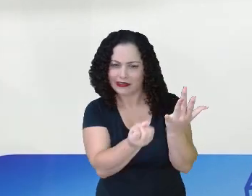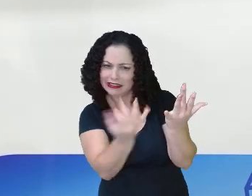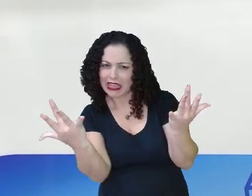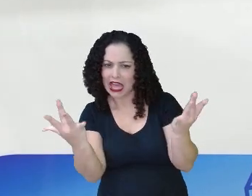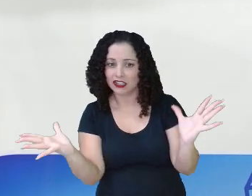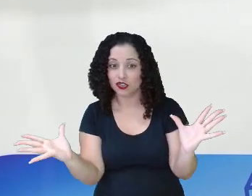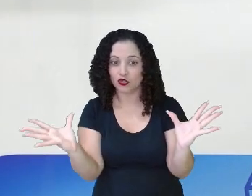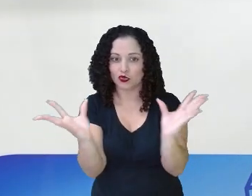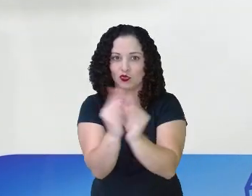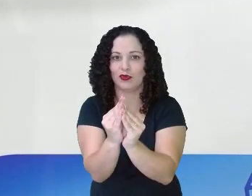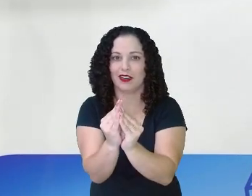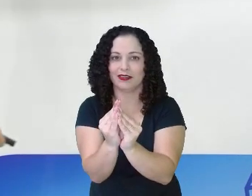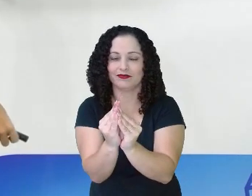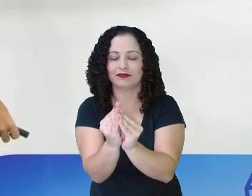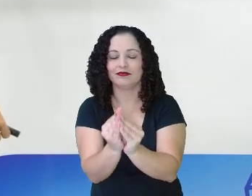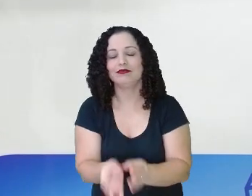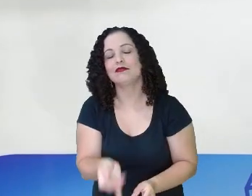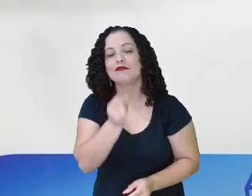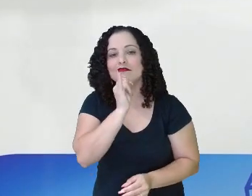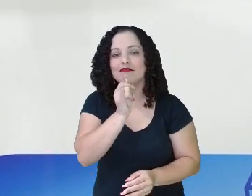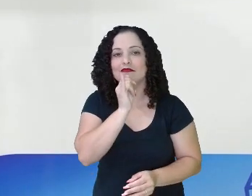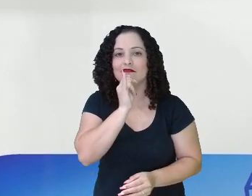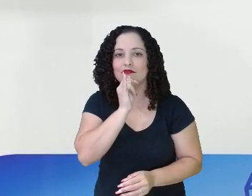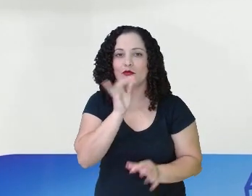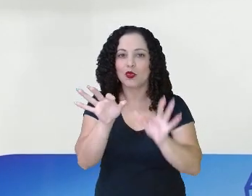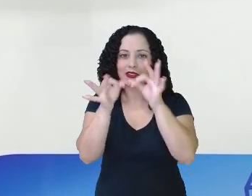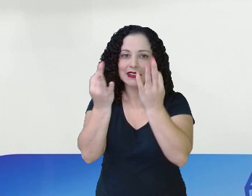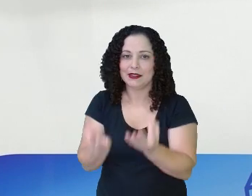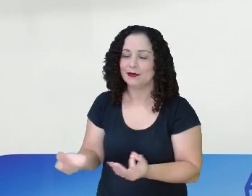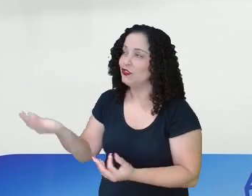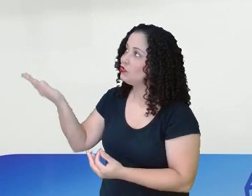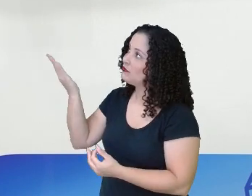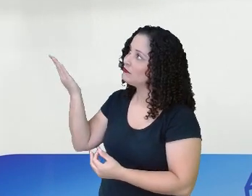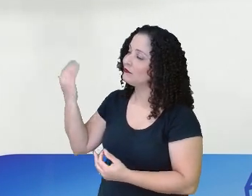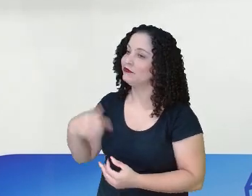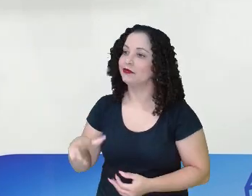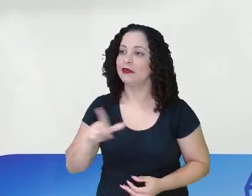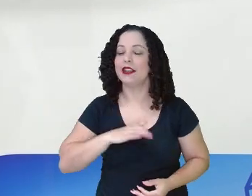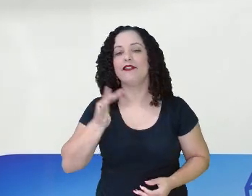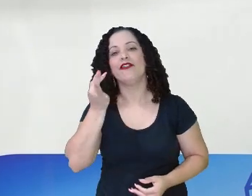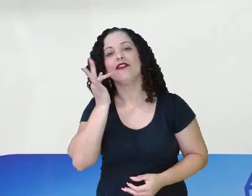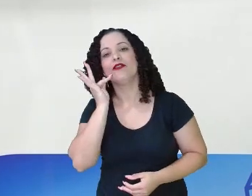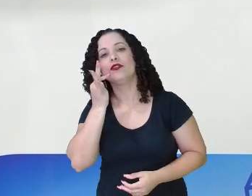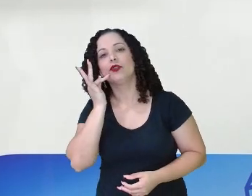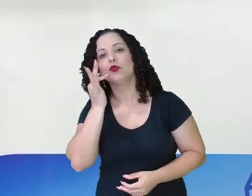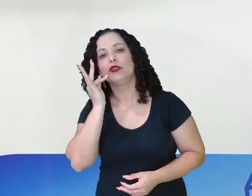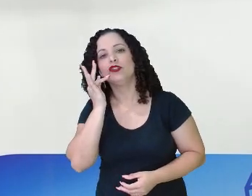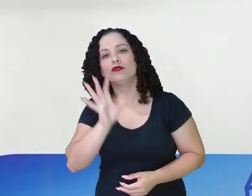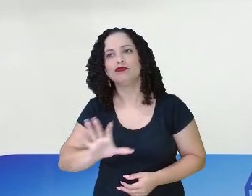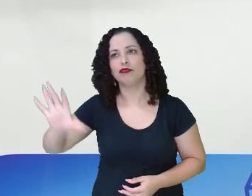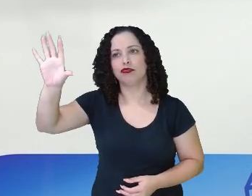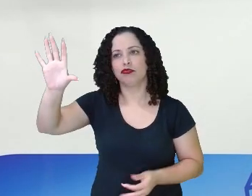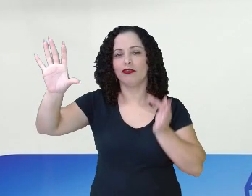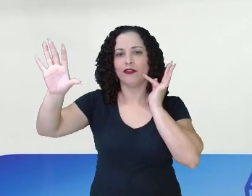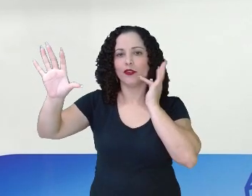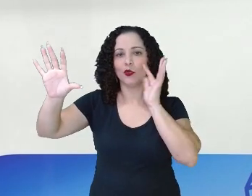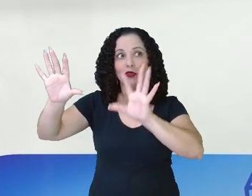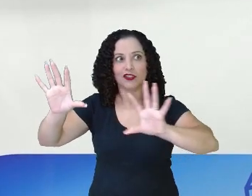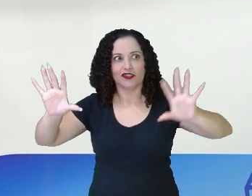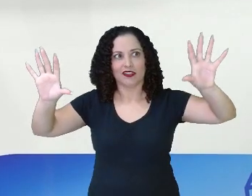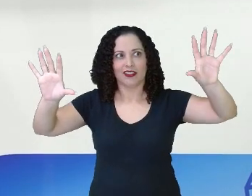meu exemplo, aqui um exemplo bem simples, ó. Eu tenho frutas diferentes, onde eu